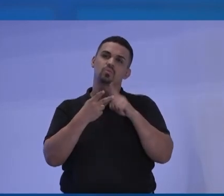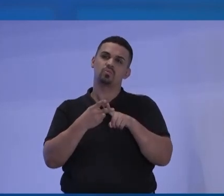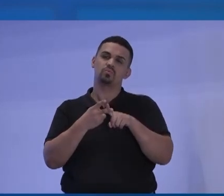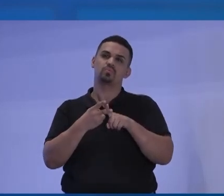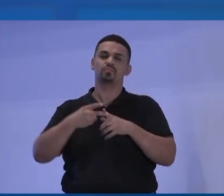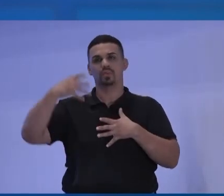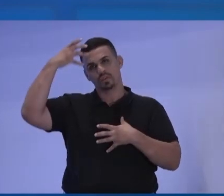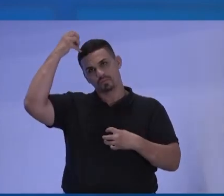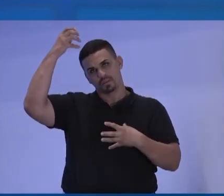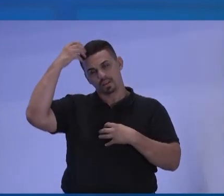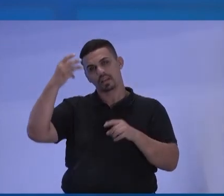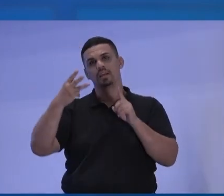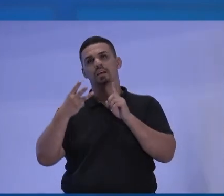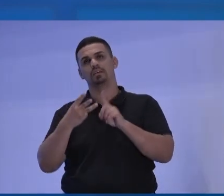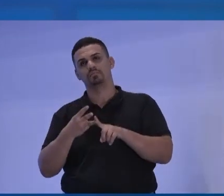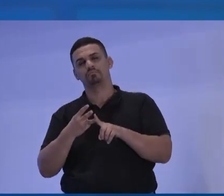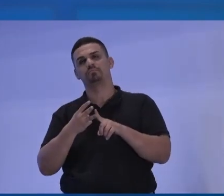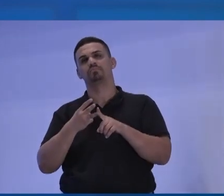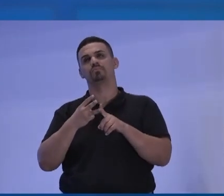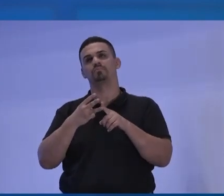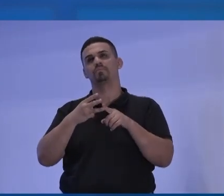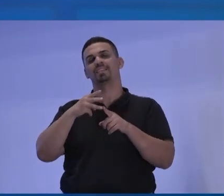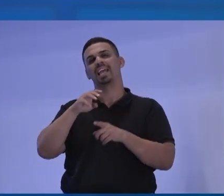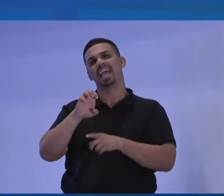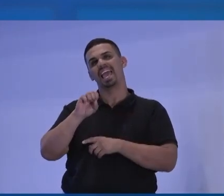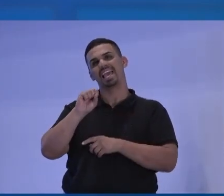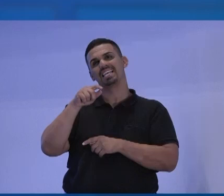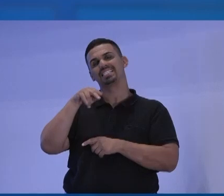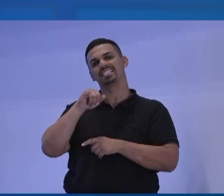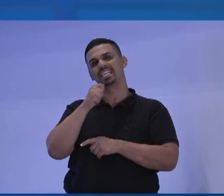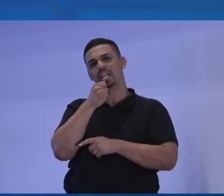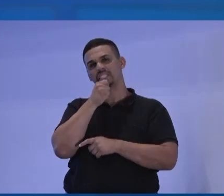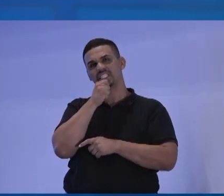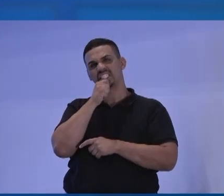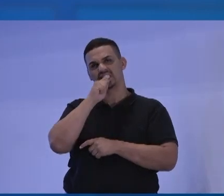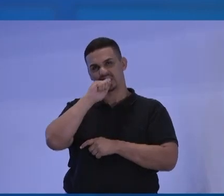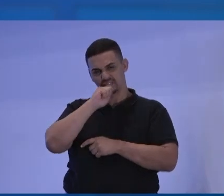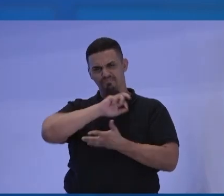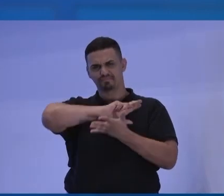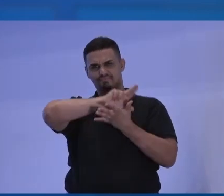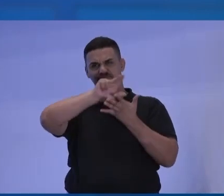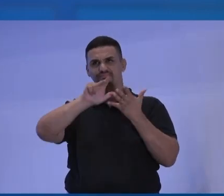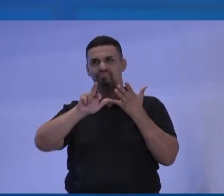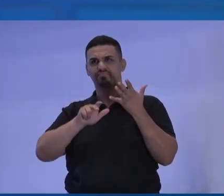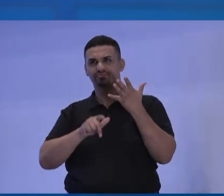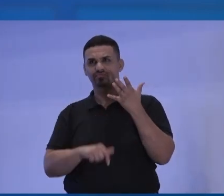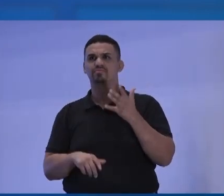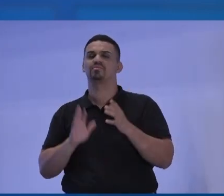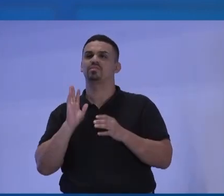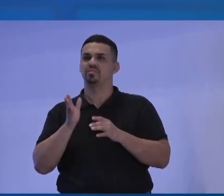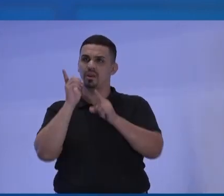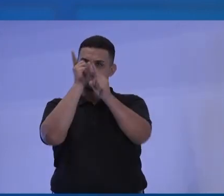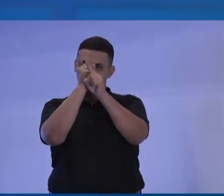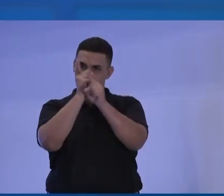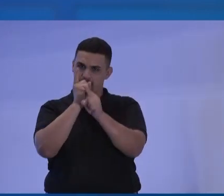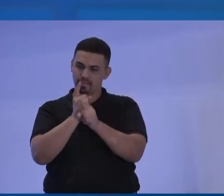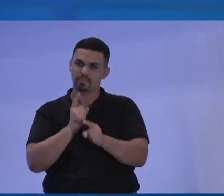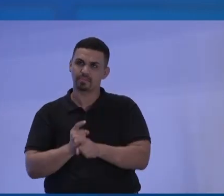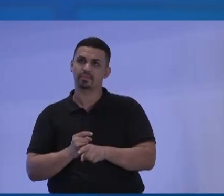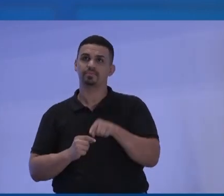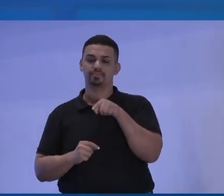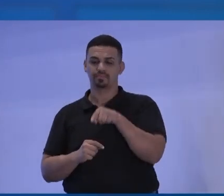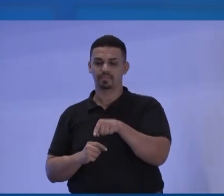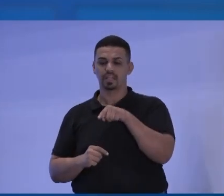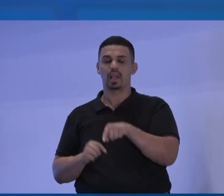Também em alguns insetos hematófagos, como carrapatos e barbeiro, e que as fezes desses